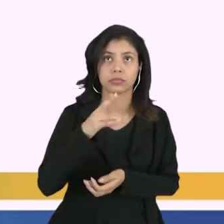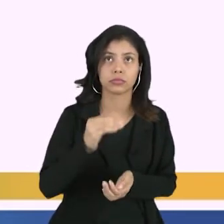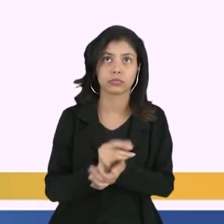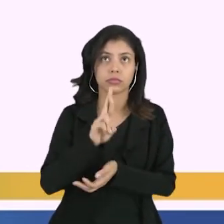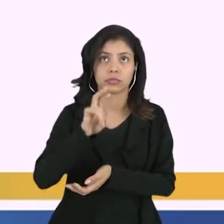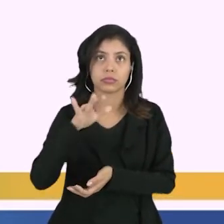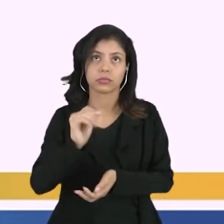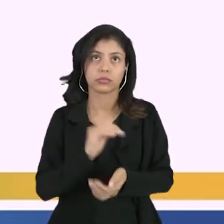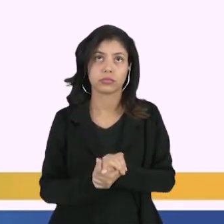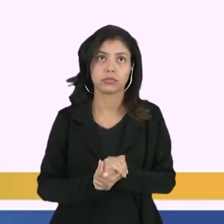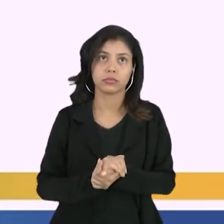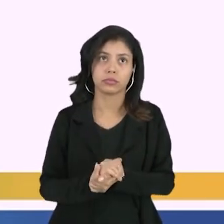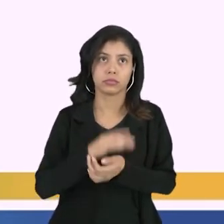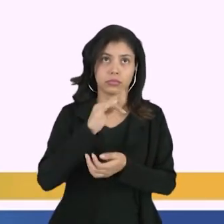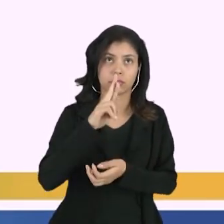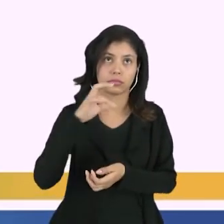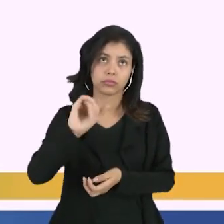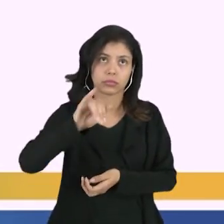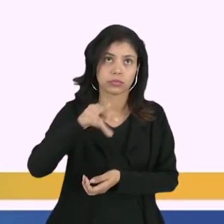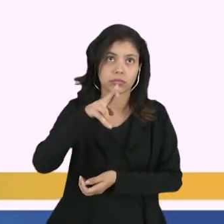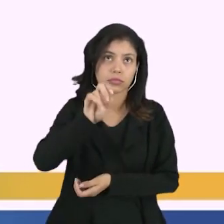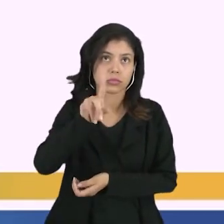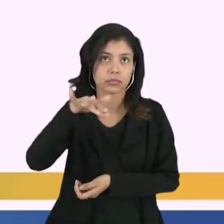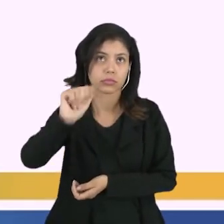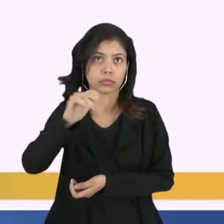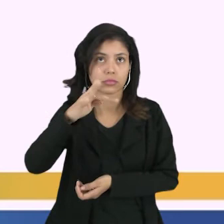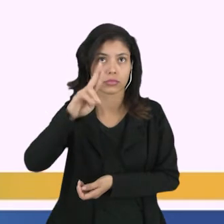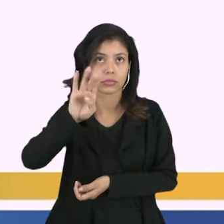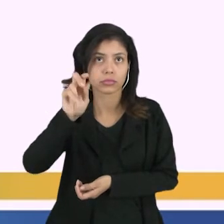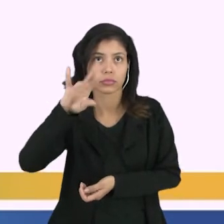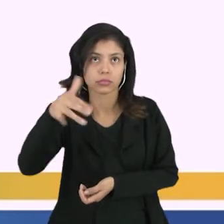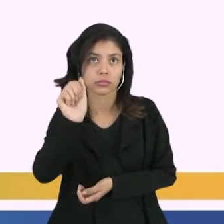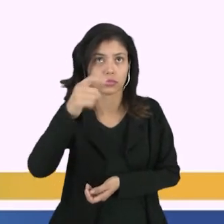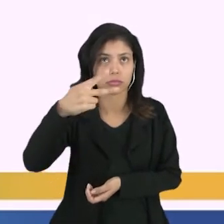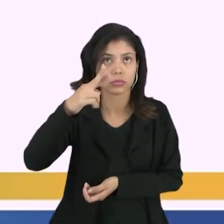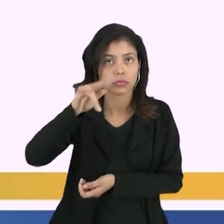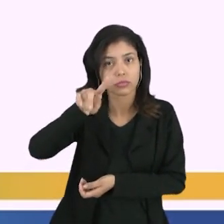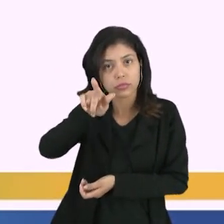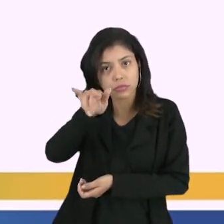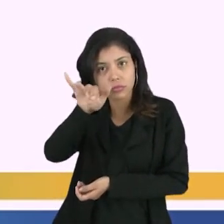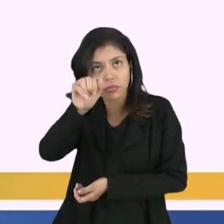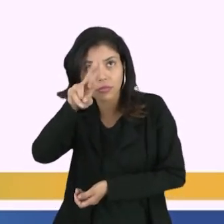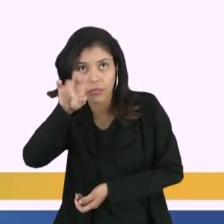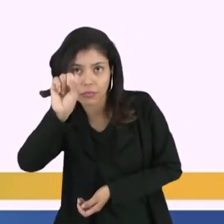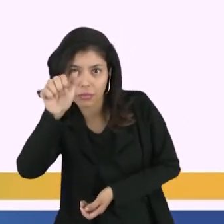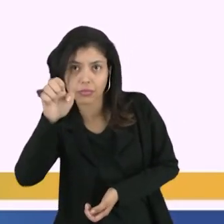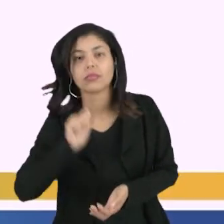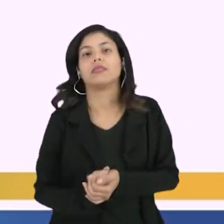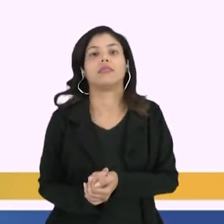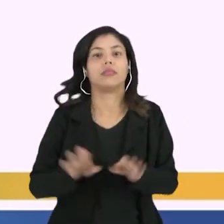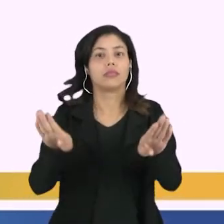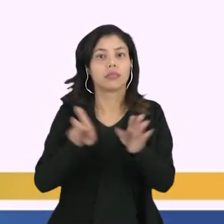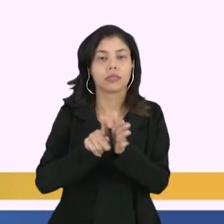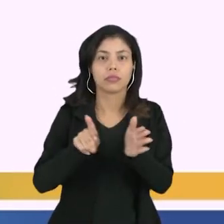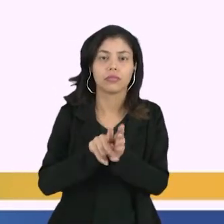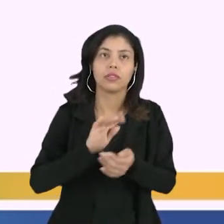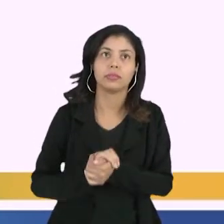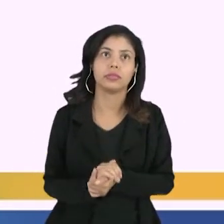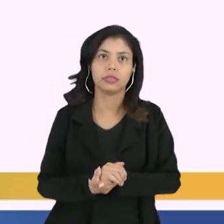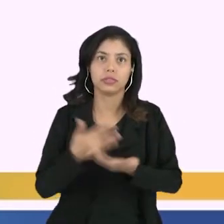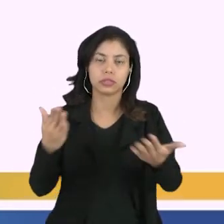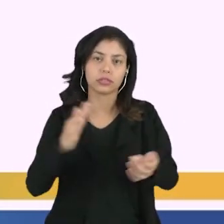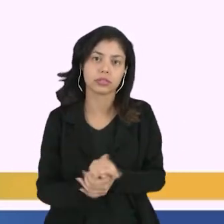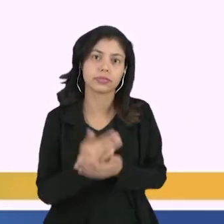carijós, tupiniquins, guaranis, tabajaras e potiguares, tá? Então aí, dentro desse processo, né, de colonização,